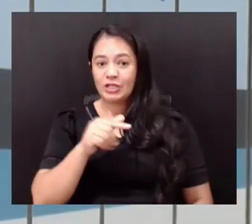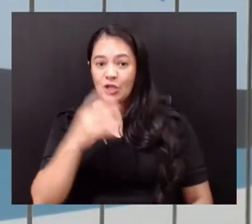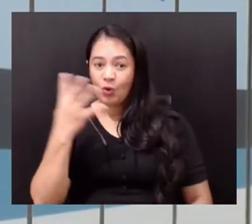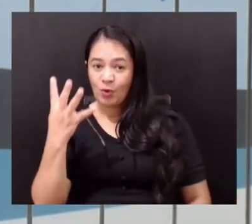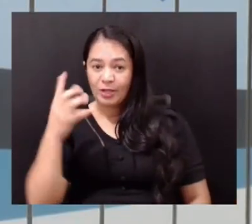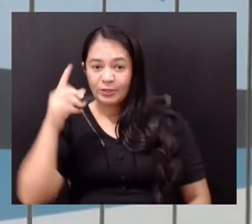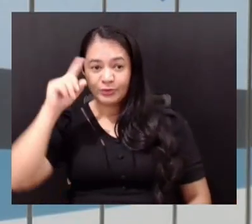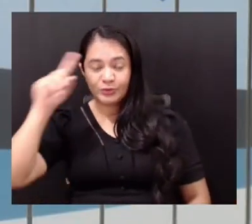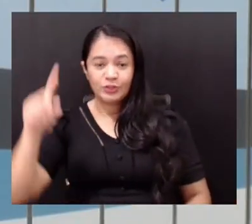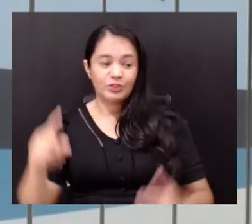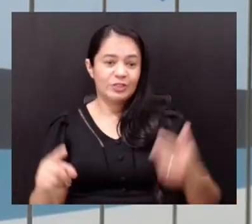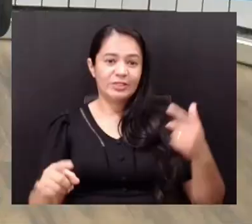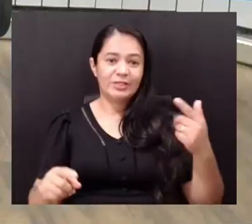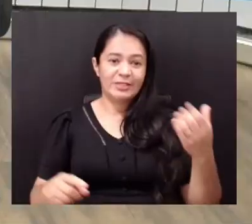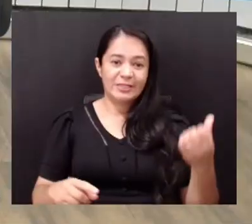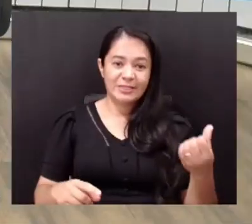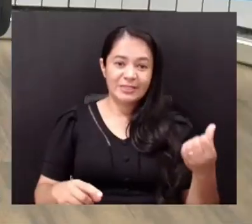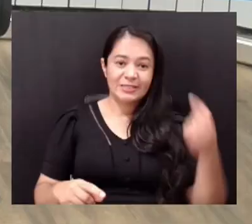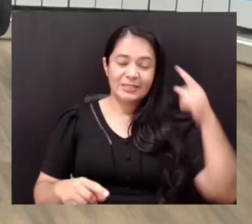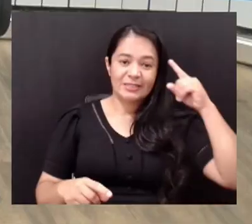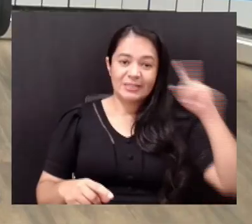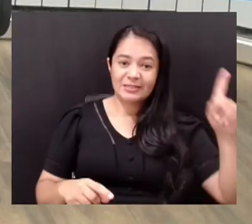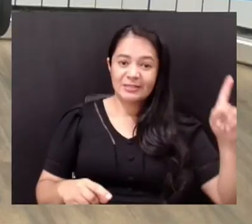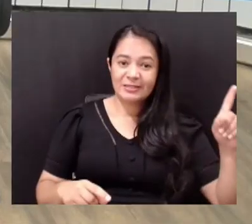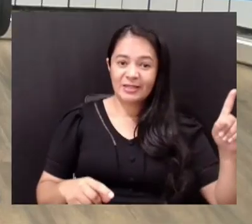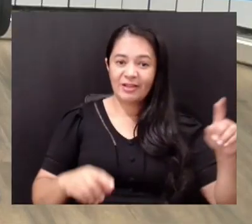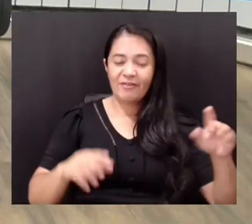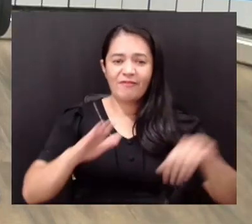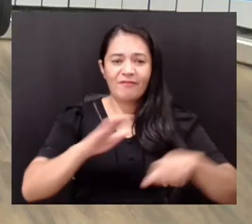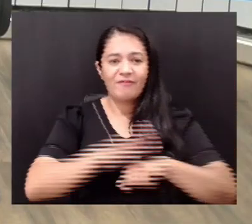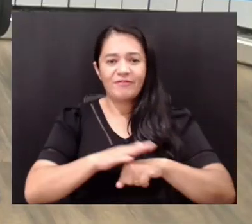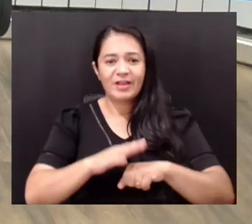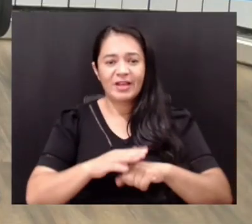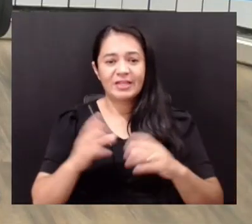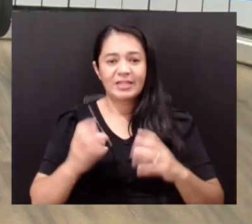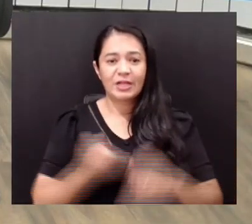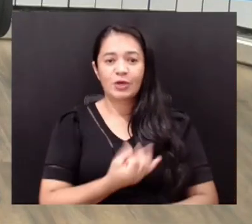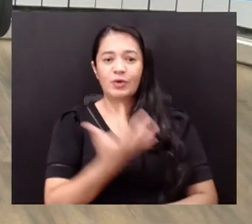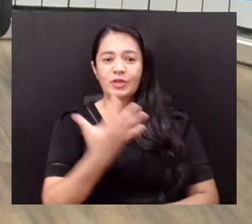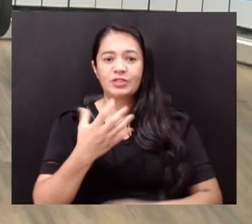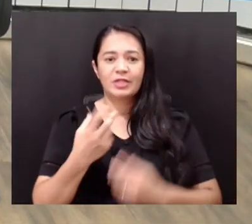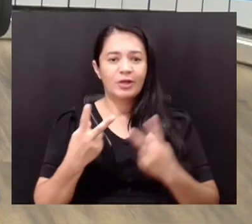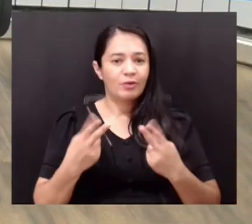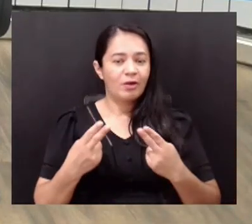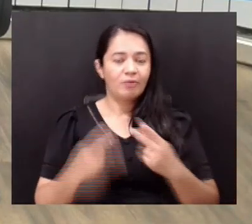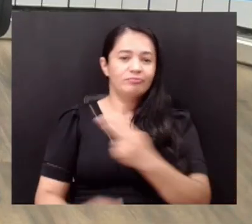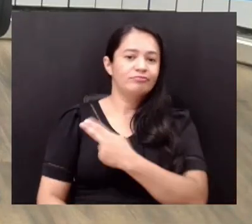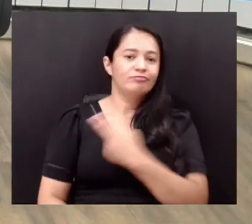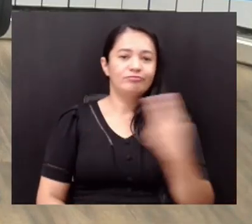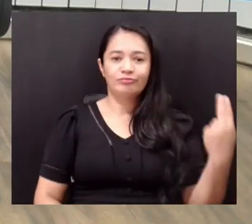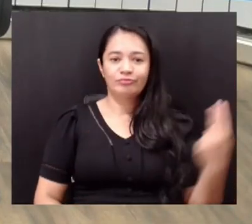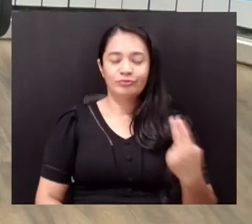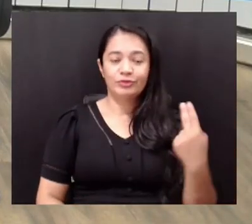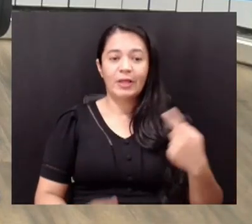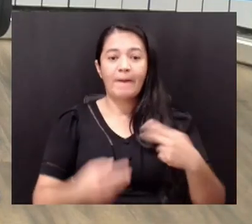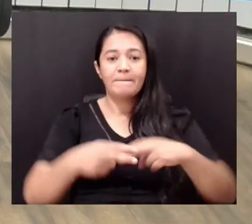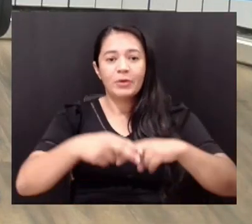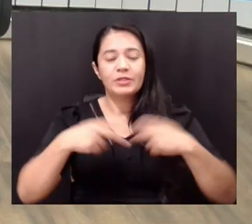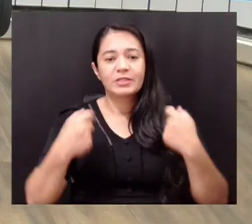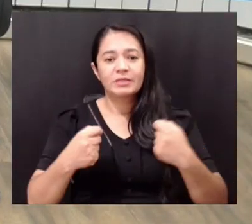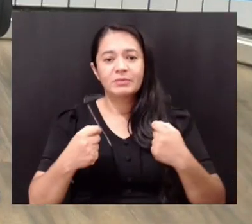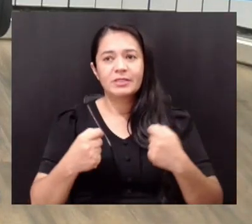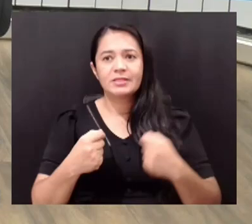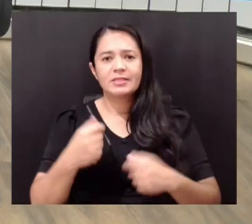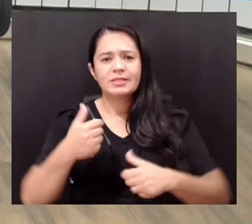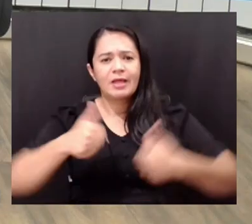6. Exato. Então você tem que repensar um redesenho e essa carga, essa volumetria de trabalho.